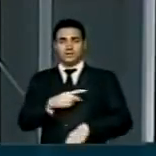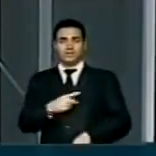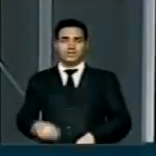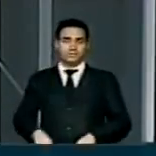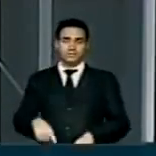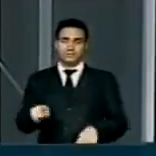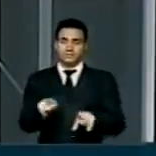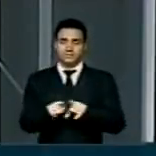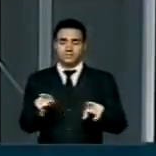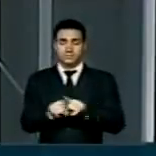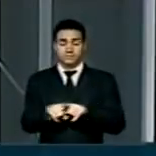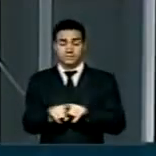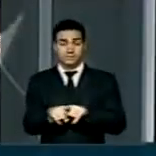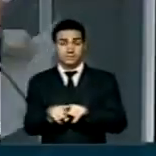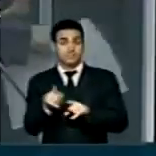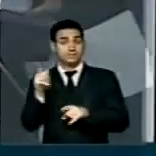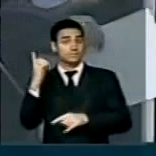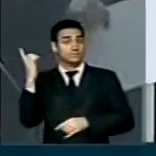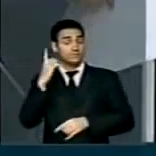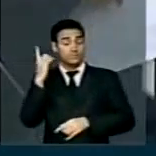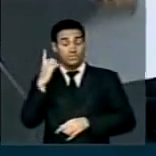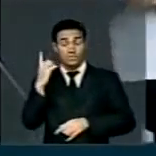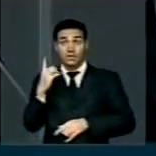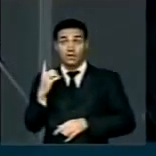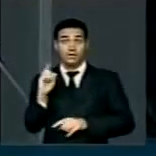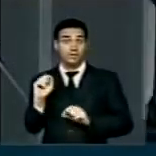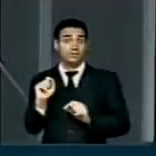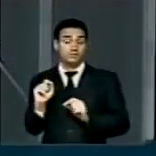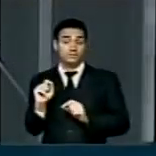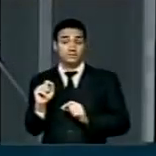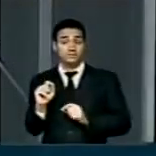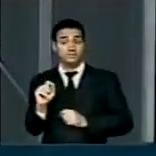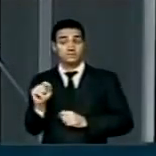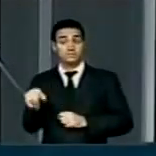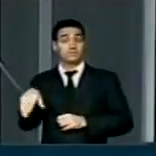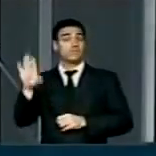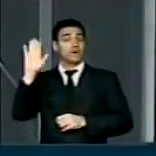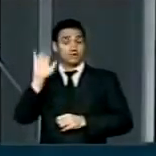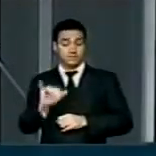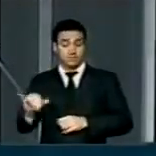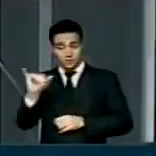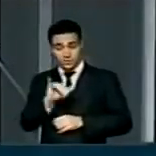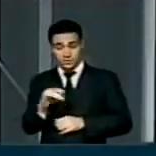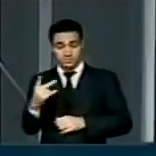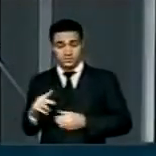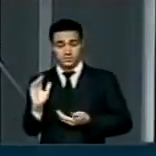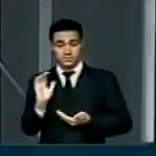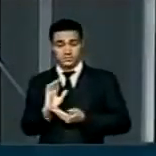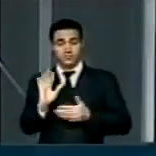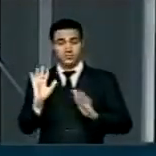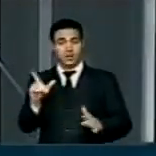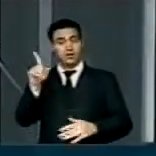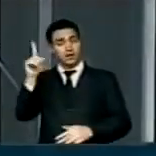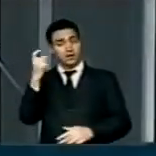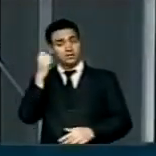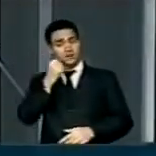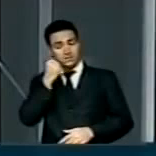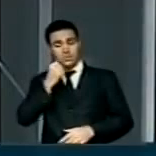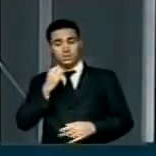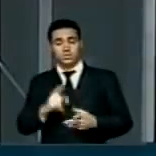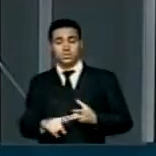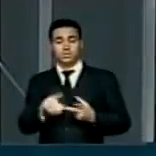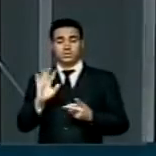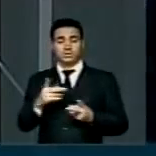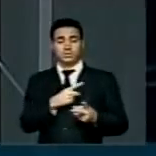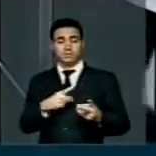Excelência. Um dos deputados, se não o deputado mais importante dessa casa, já foi senador da República,